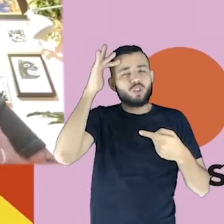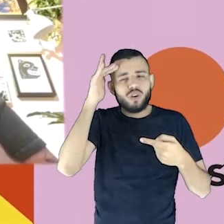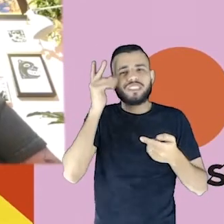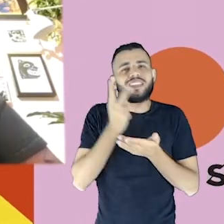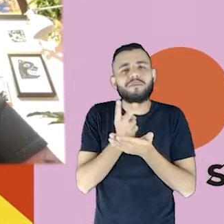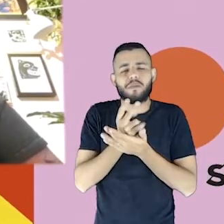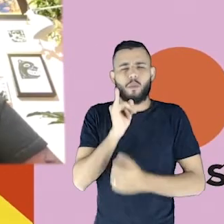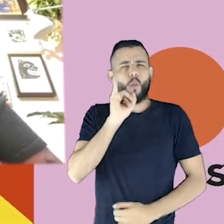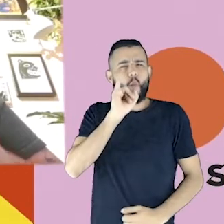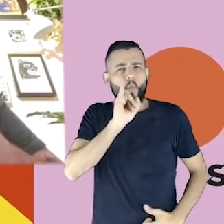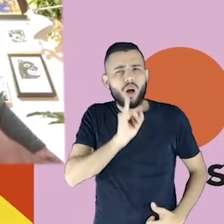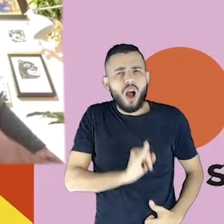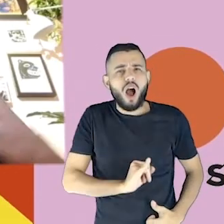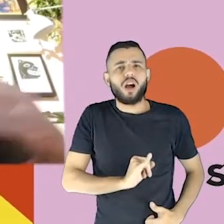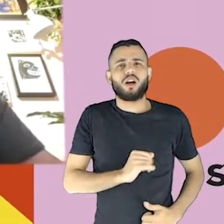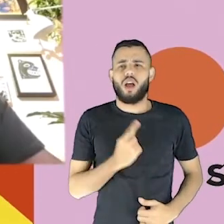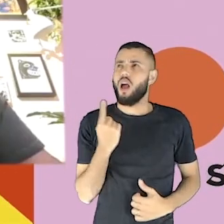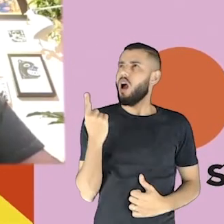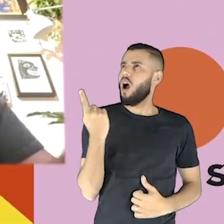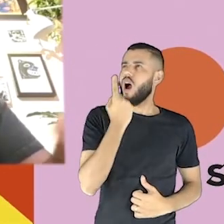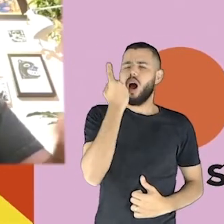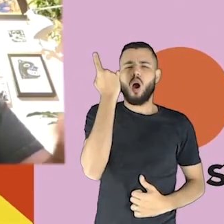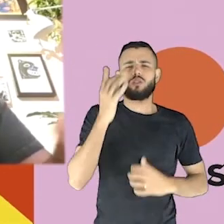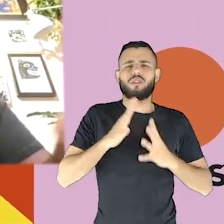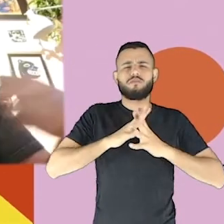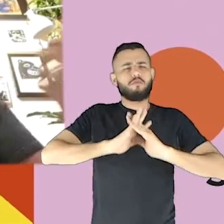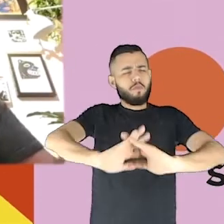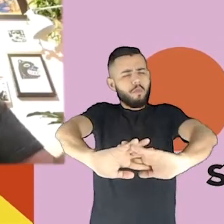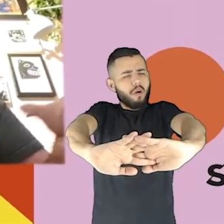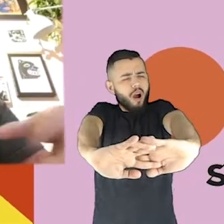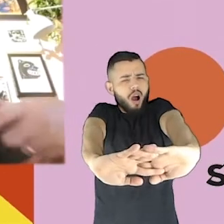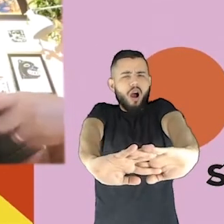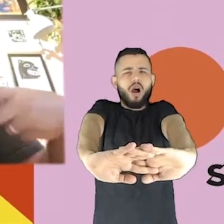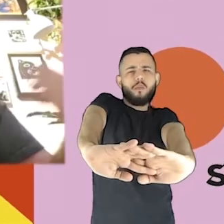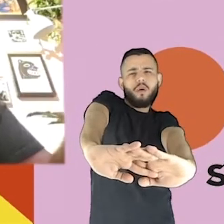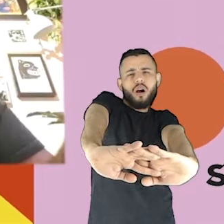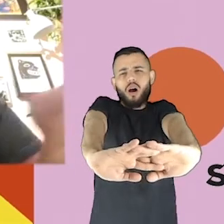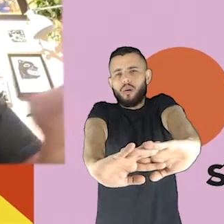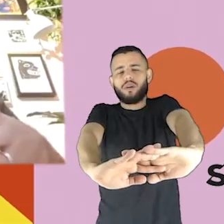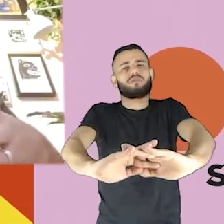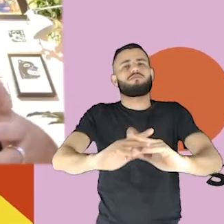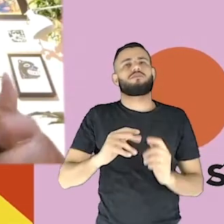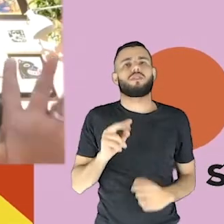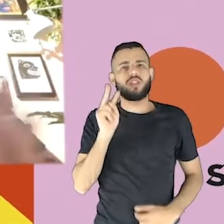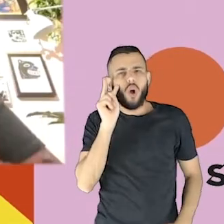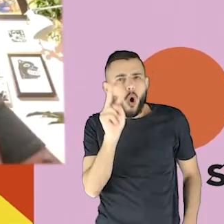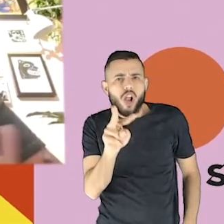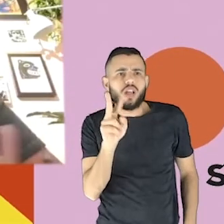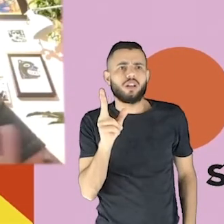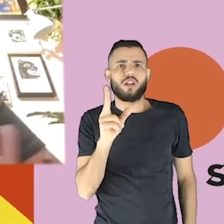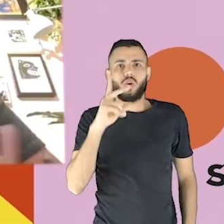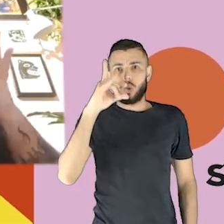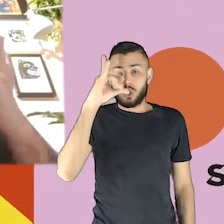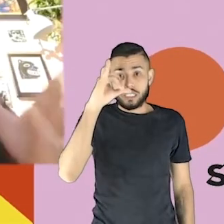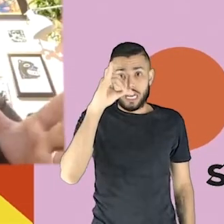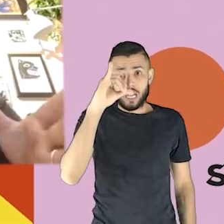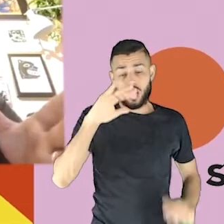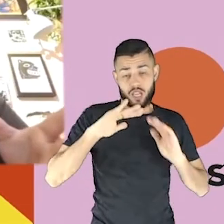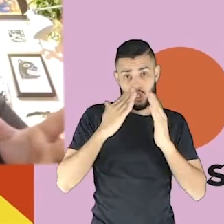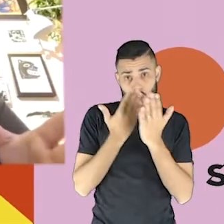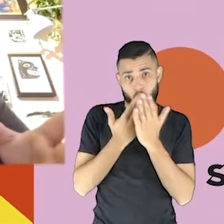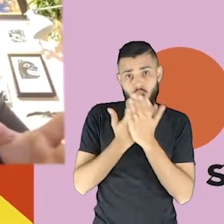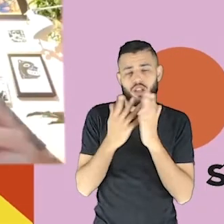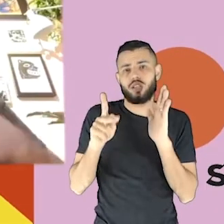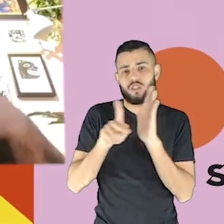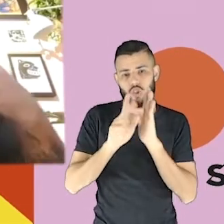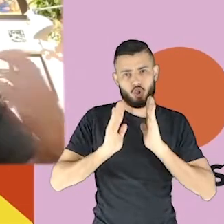pessoas magras, muito longas, muito alongadas, que colocam um nó no corpo. E normalmente você olha o Instagram de uma escola